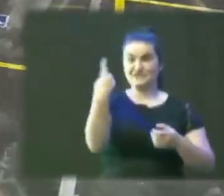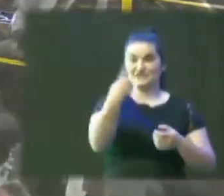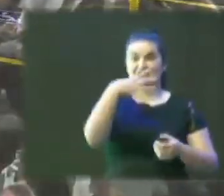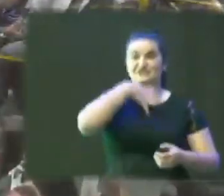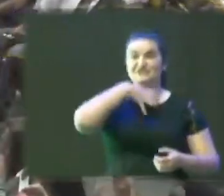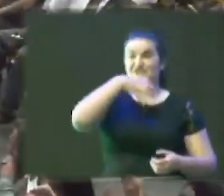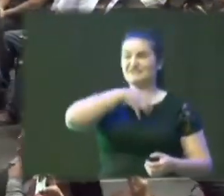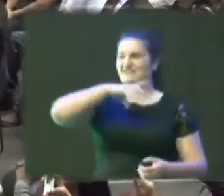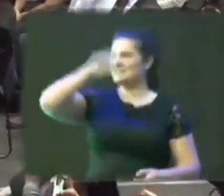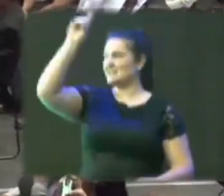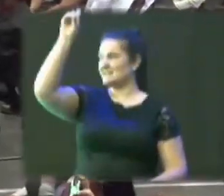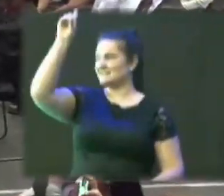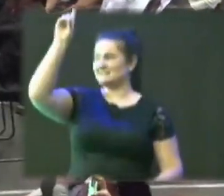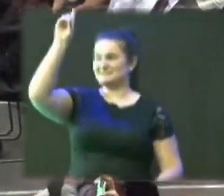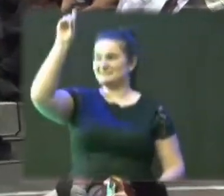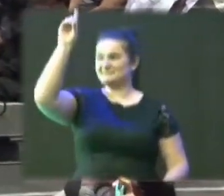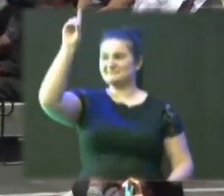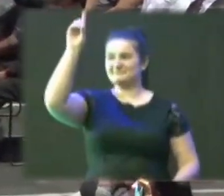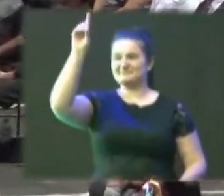seminarauê.